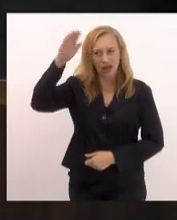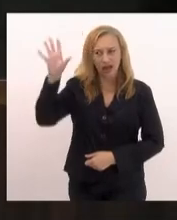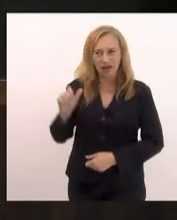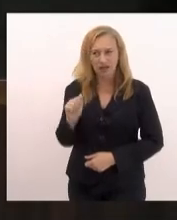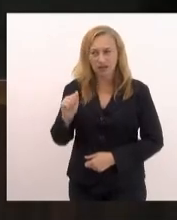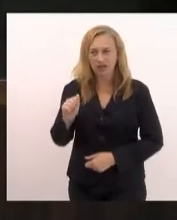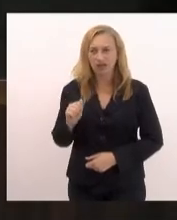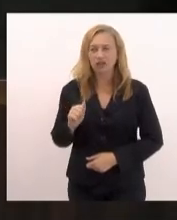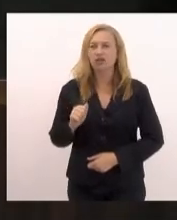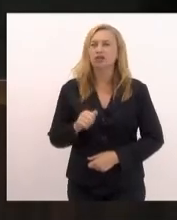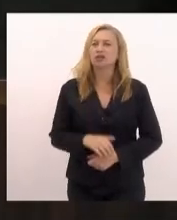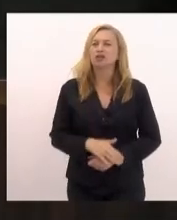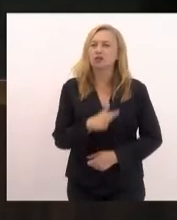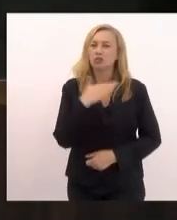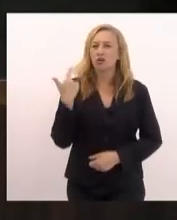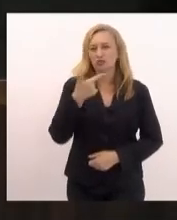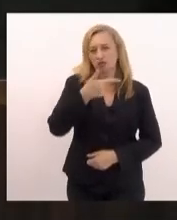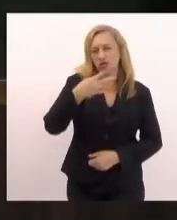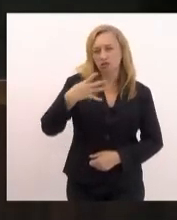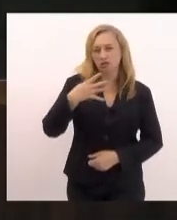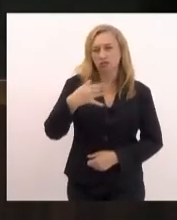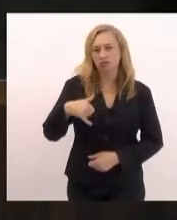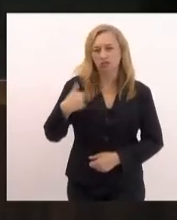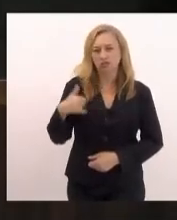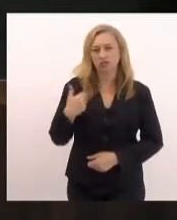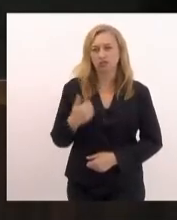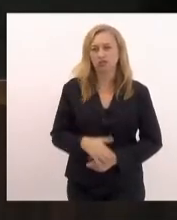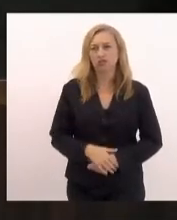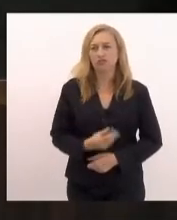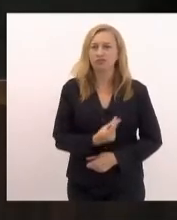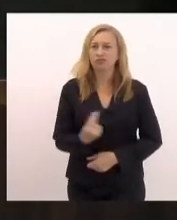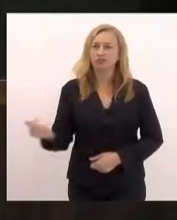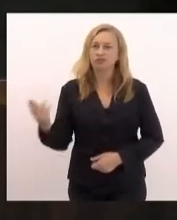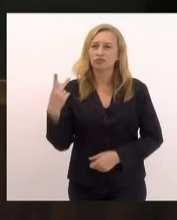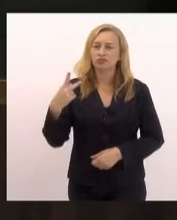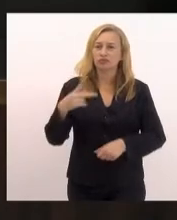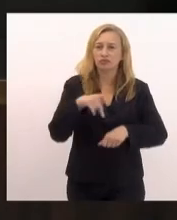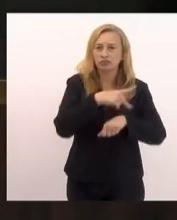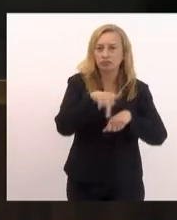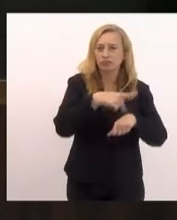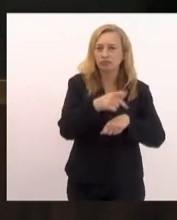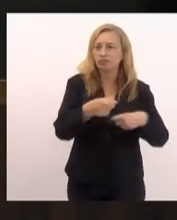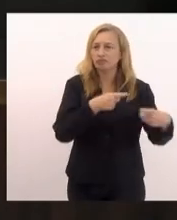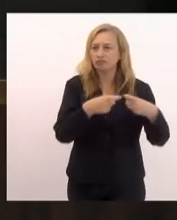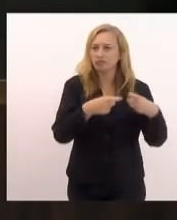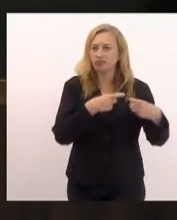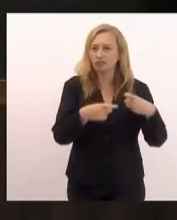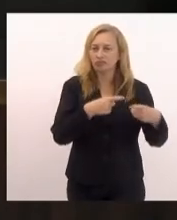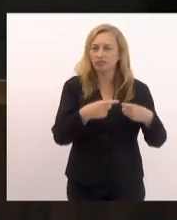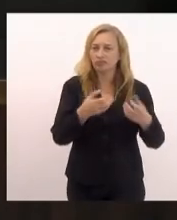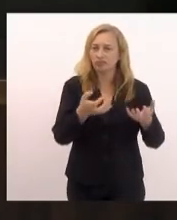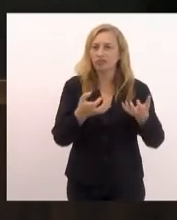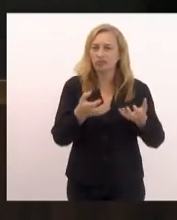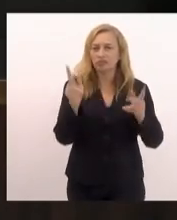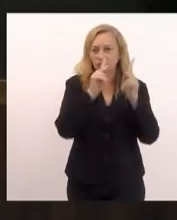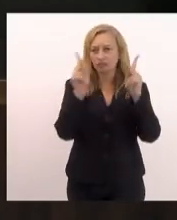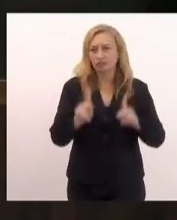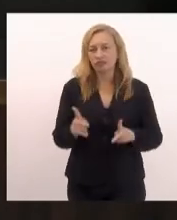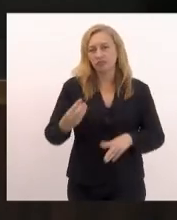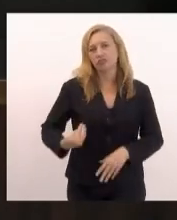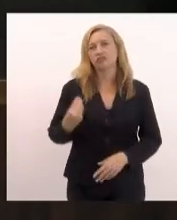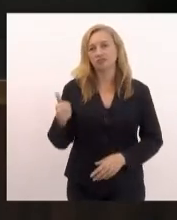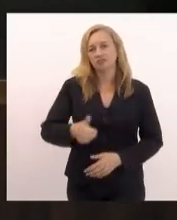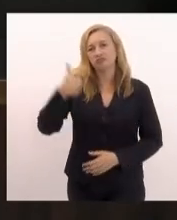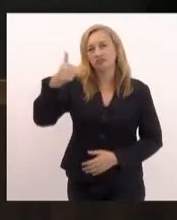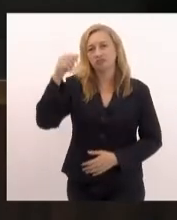Mugeni, morto aos 24 anos, ele saiu de seu país em guerra, o Congo, buscando paz e uma vida melhor